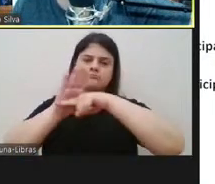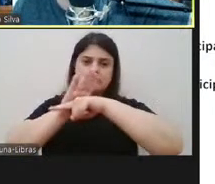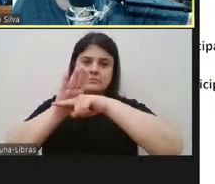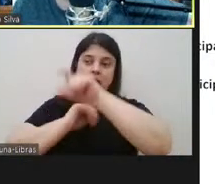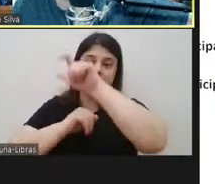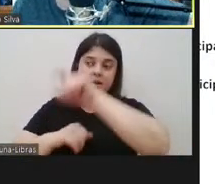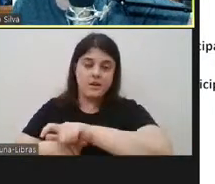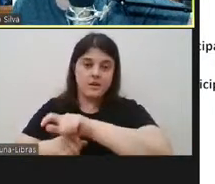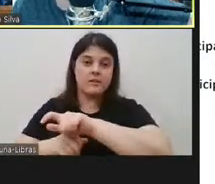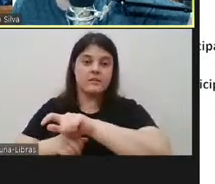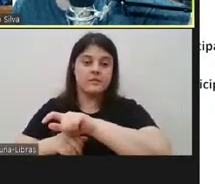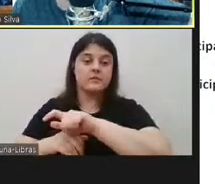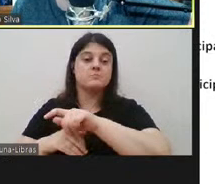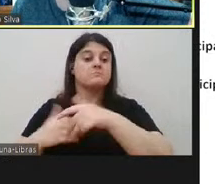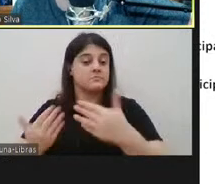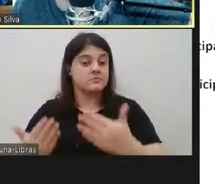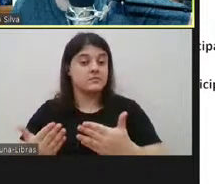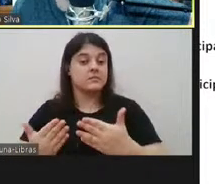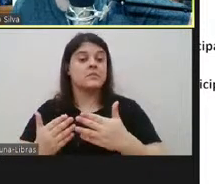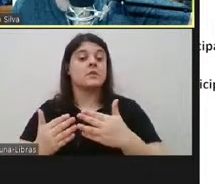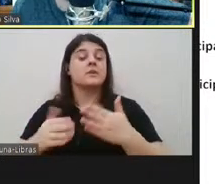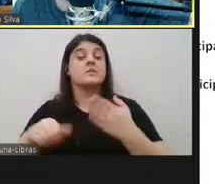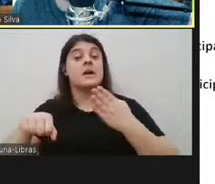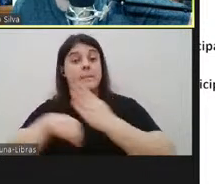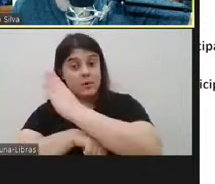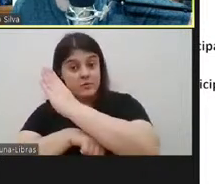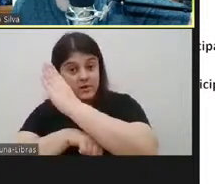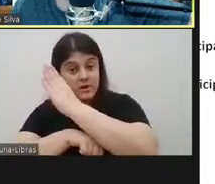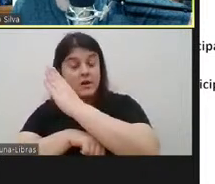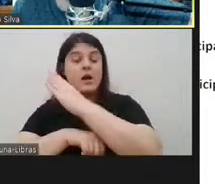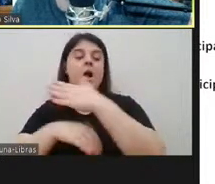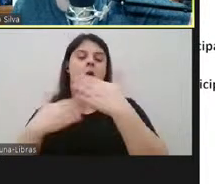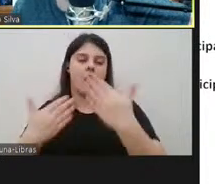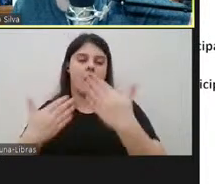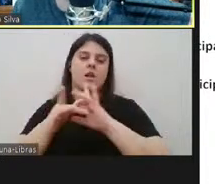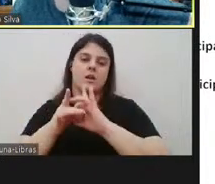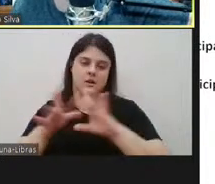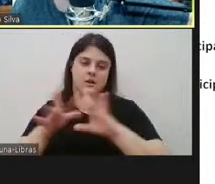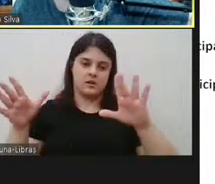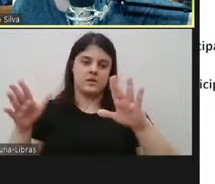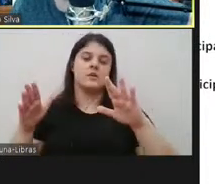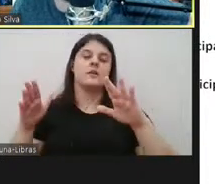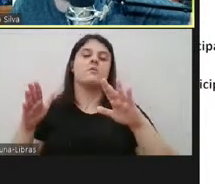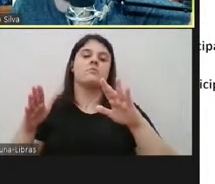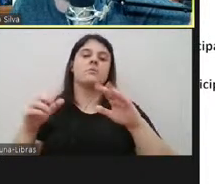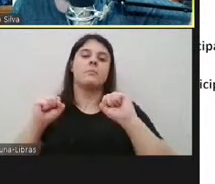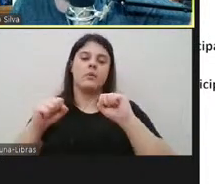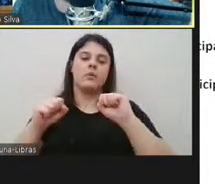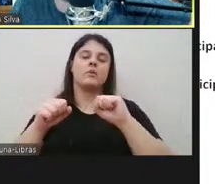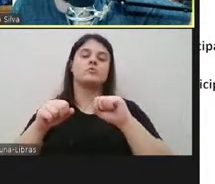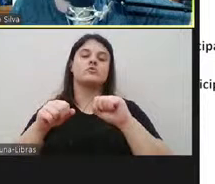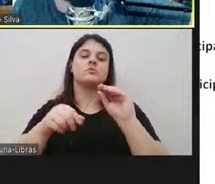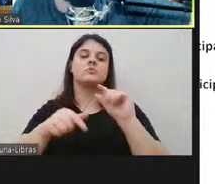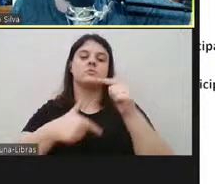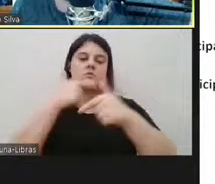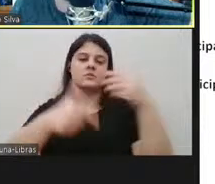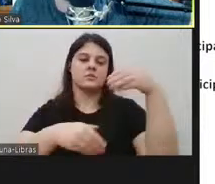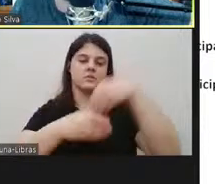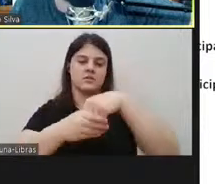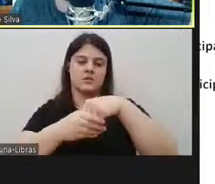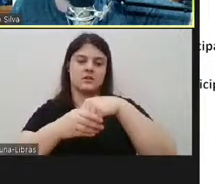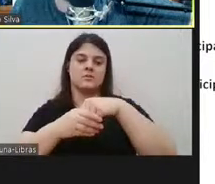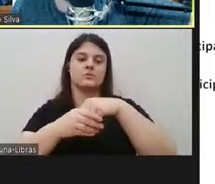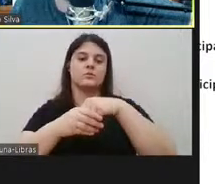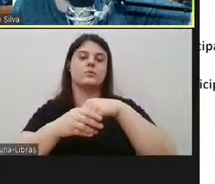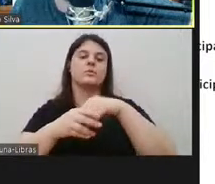do Presidente da República Senado e se que se aprovar esse nome aí está autorizado a ocupar uma vaga no judiciário em que